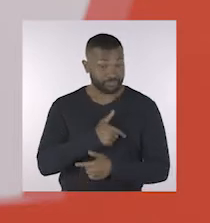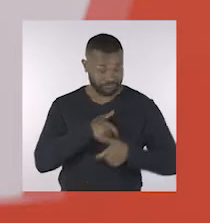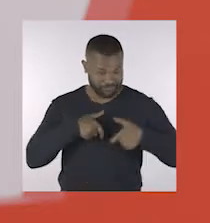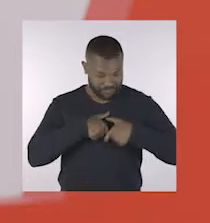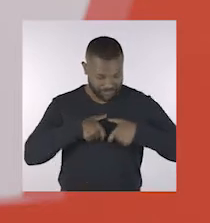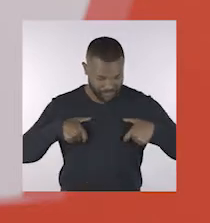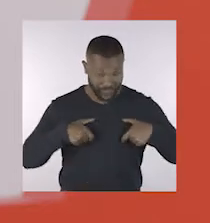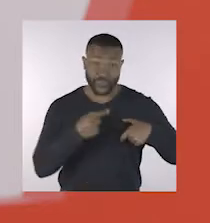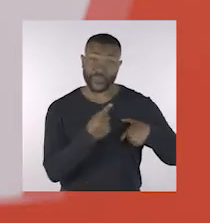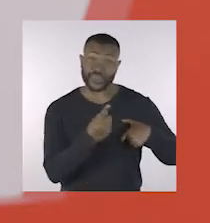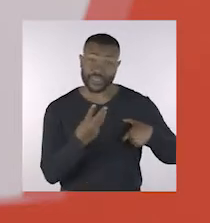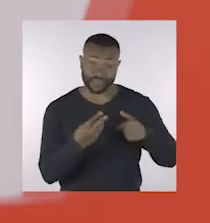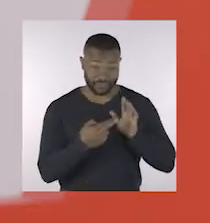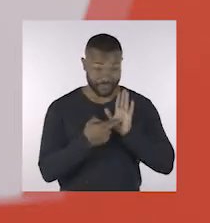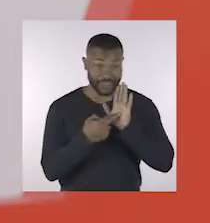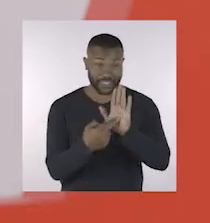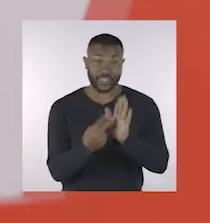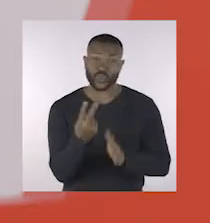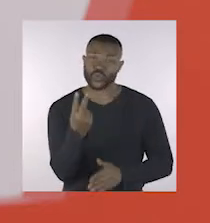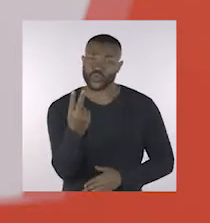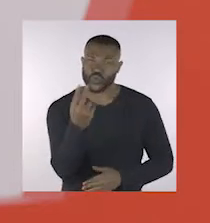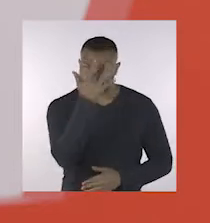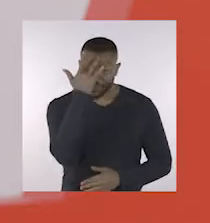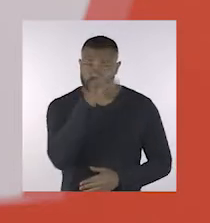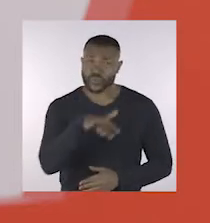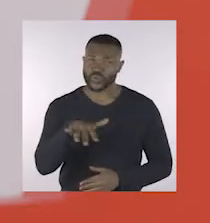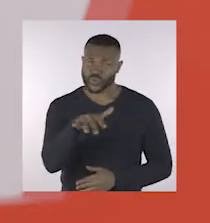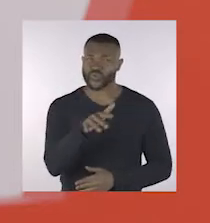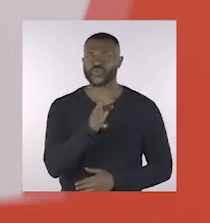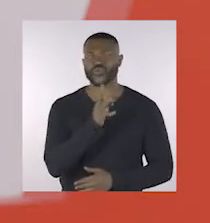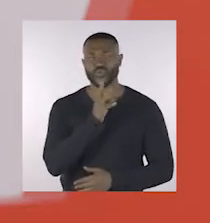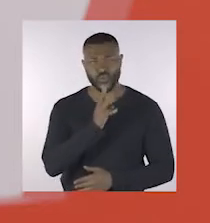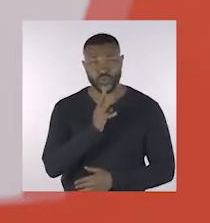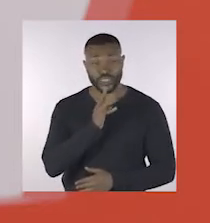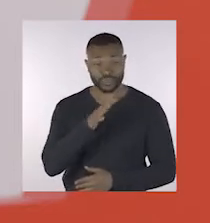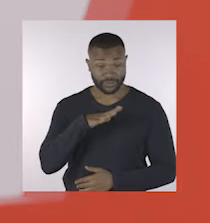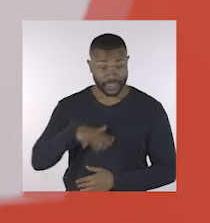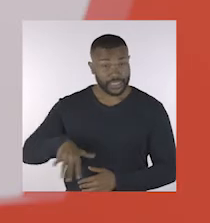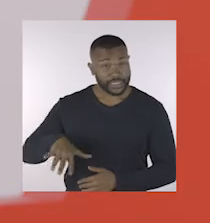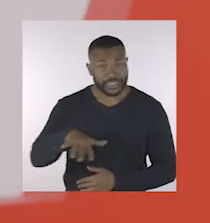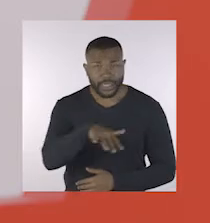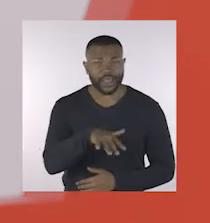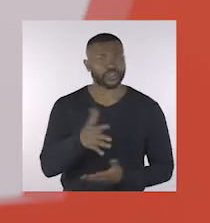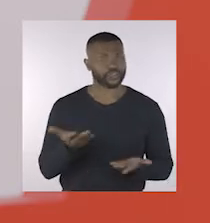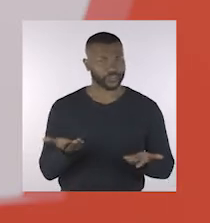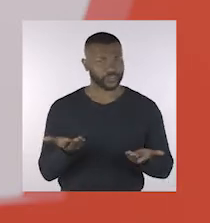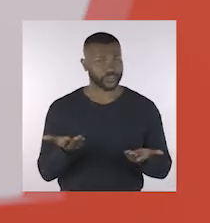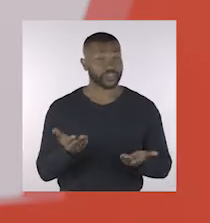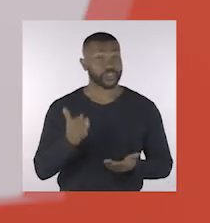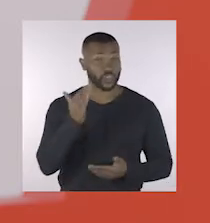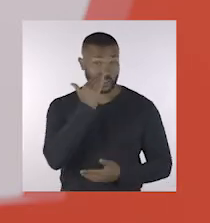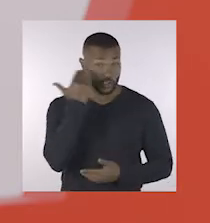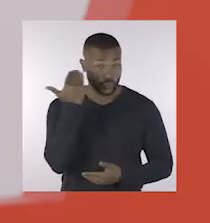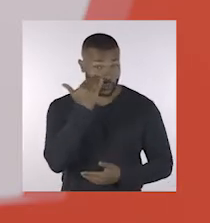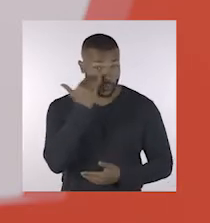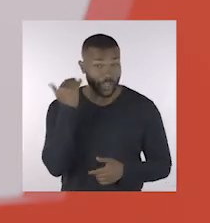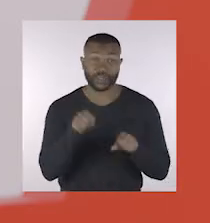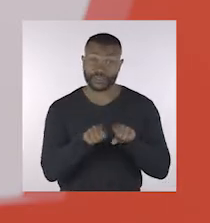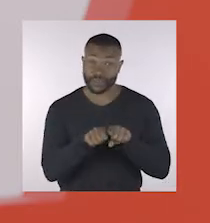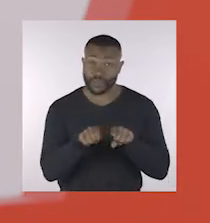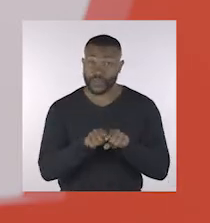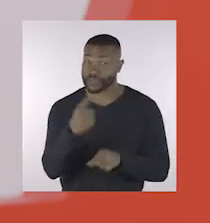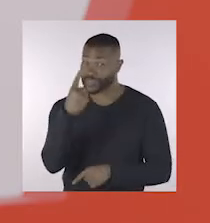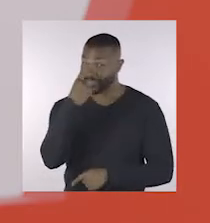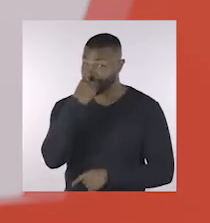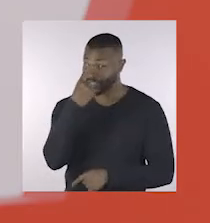peito e representá-lo nas urnas são duas figuras que conhecem esta cidade como poucos jilmar tatto